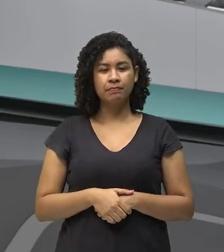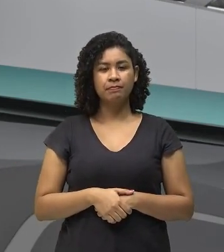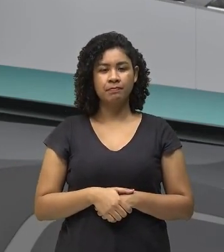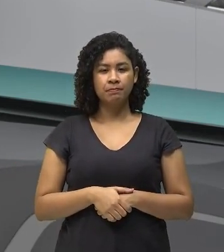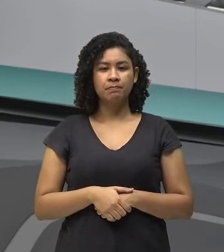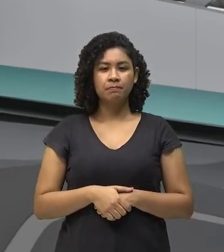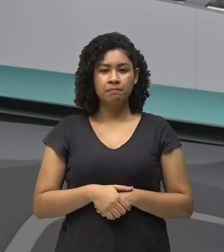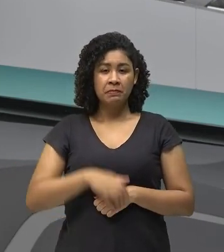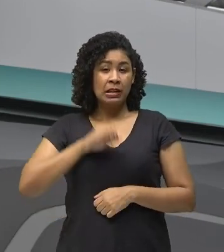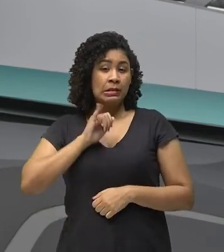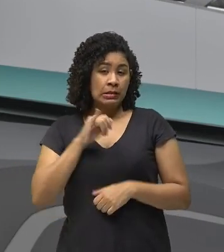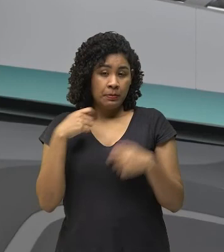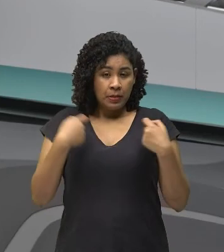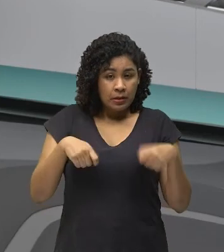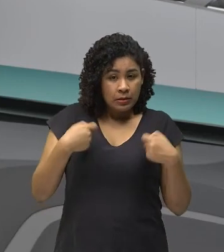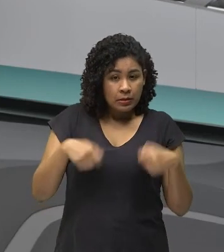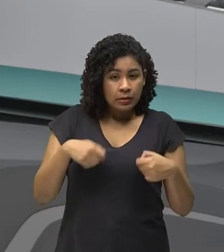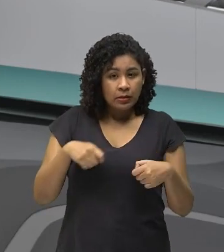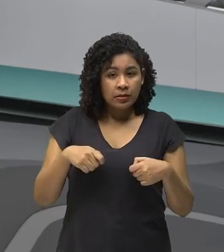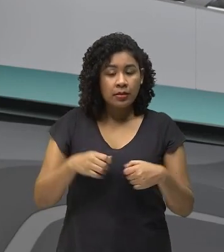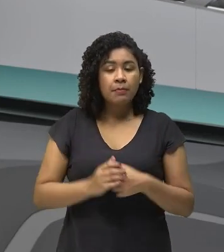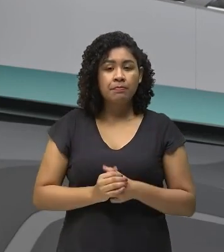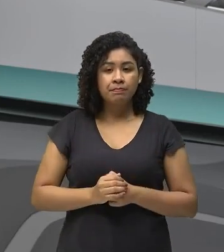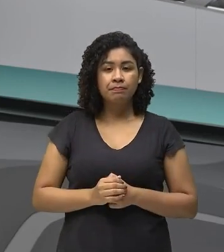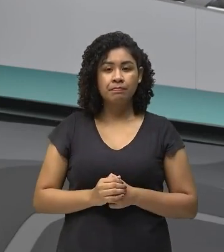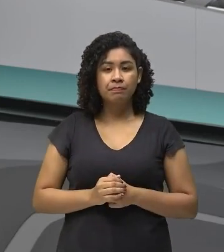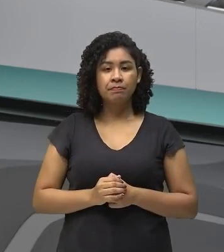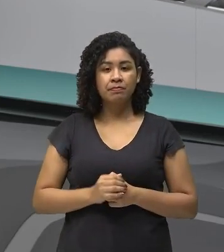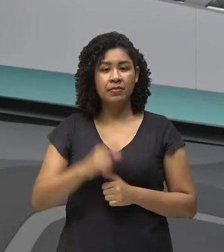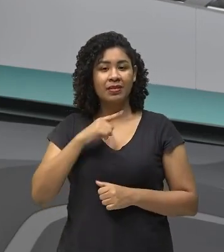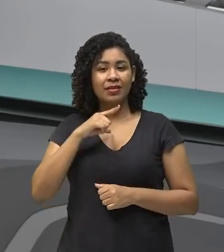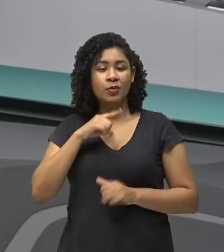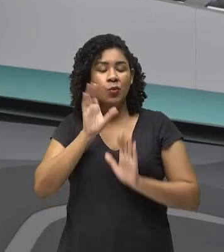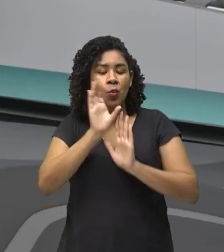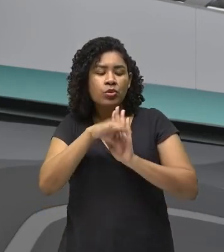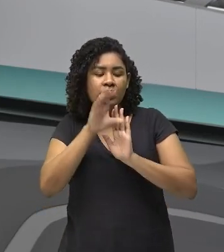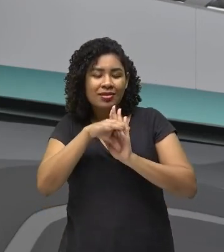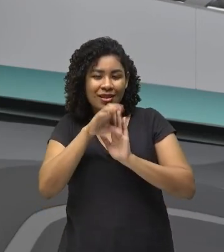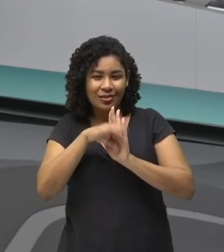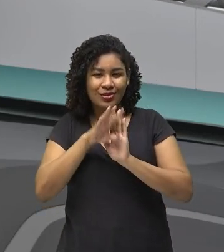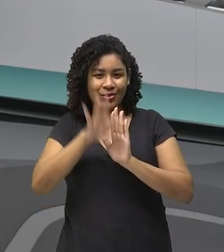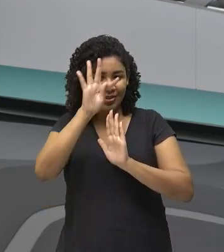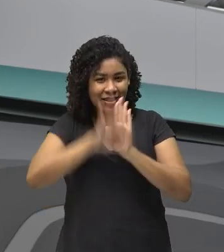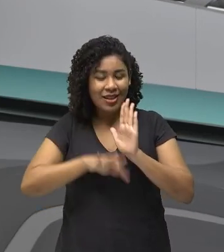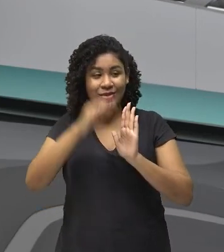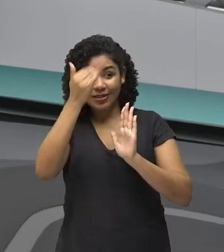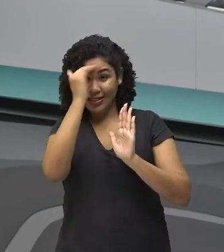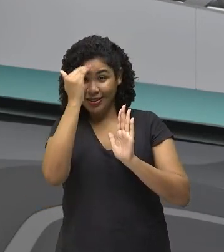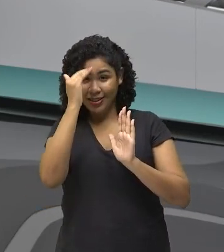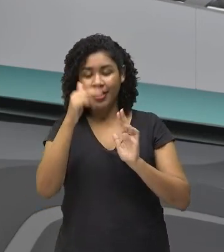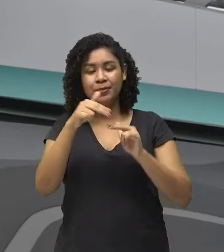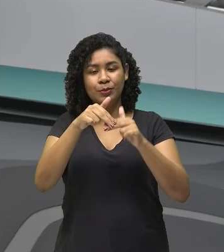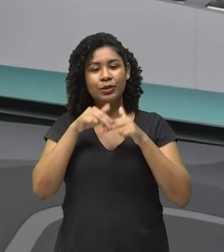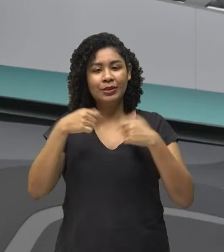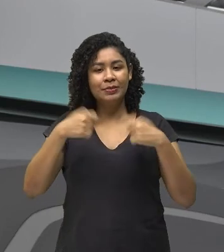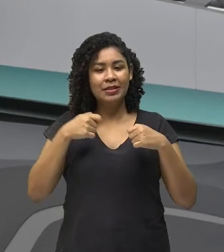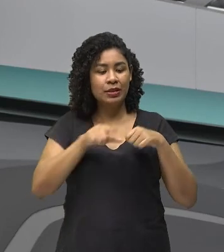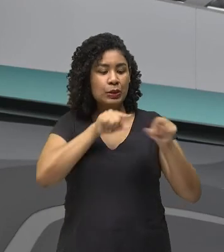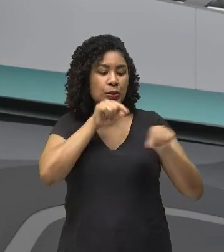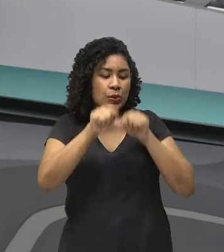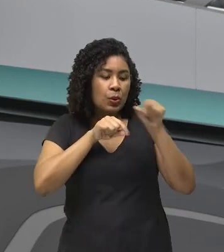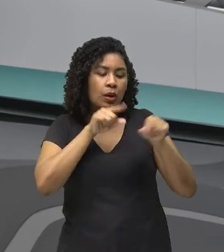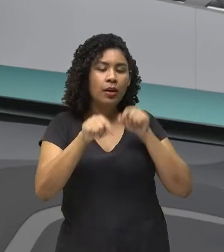Caso seja necessário você ter uma ideia do que é o conceito, pegue só alguns exemplos que tem lá no meio do texto. Tudo bem?